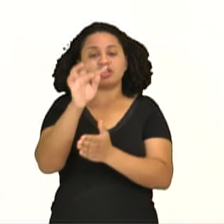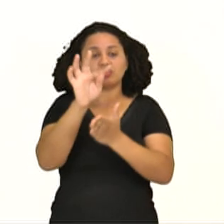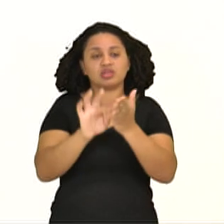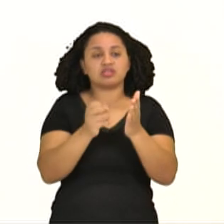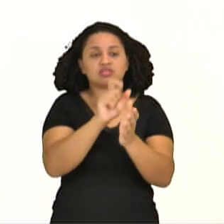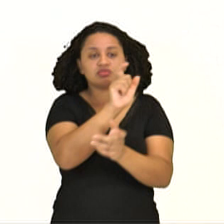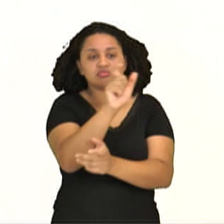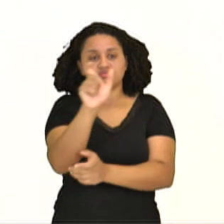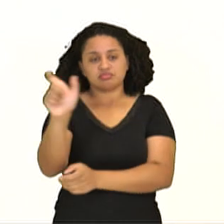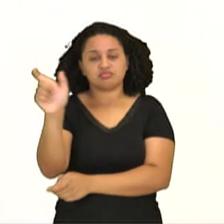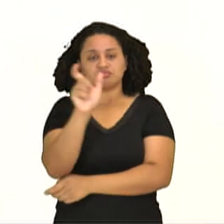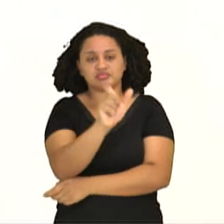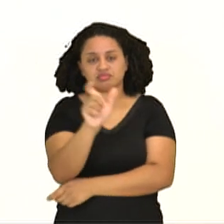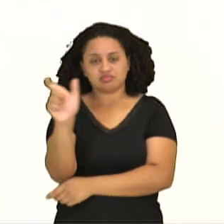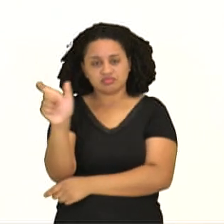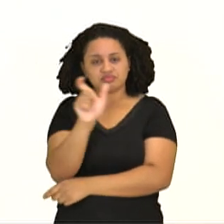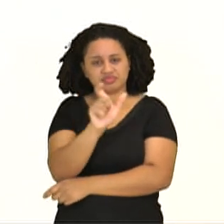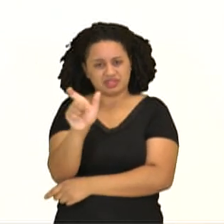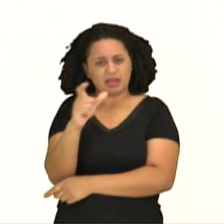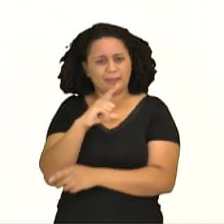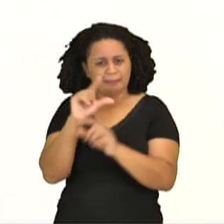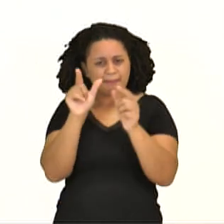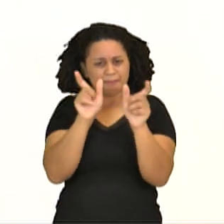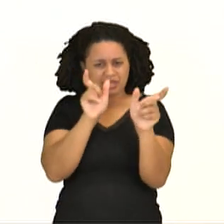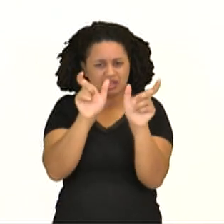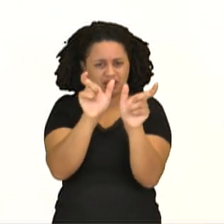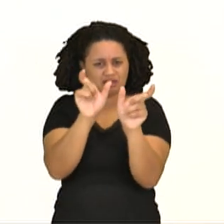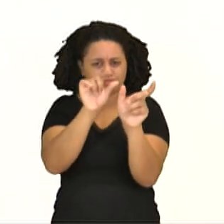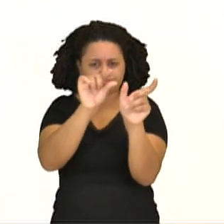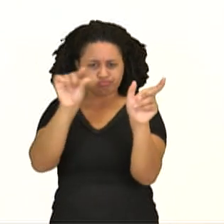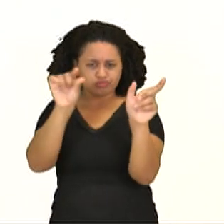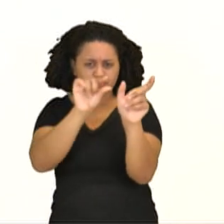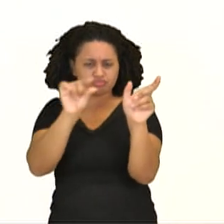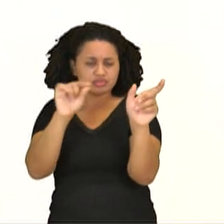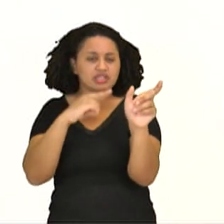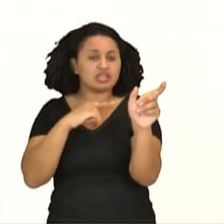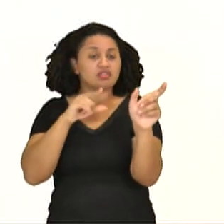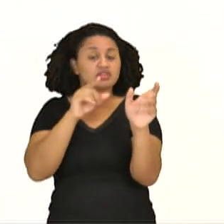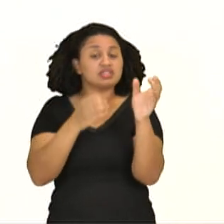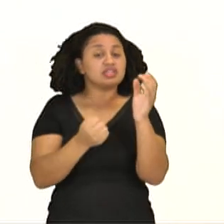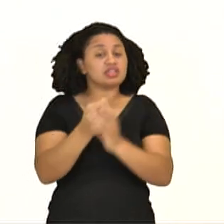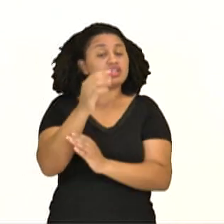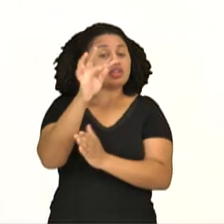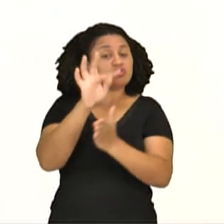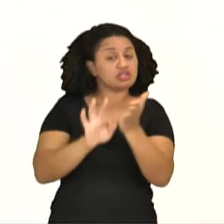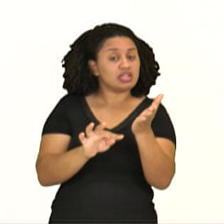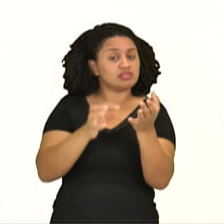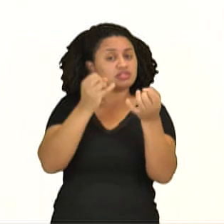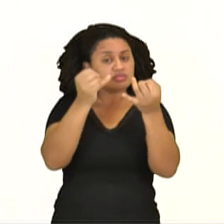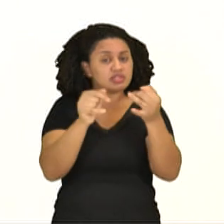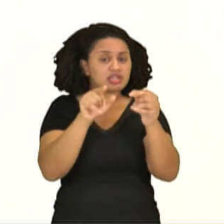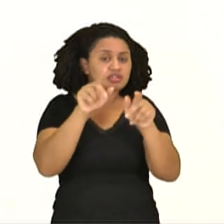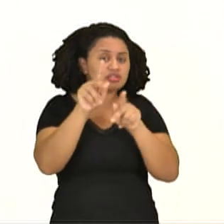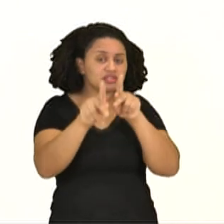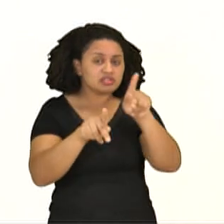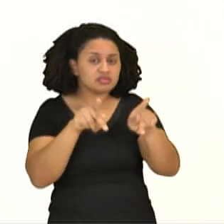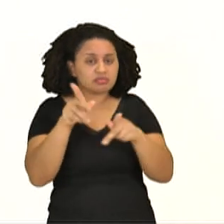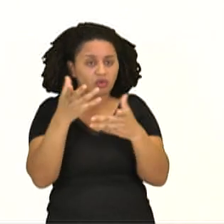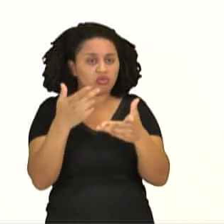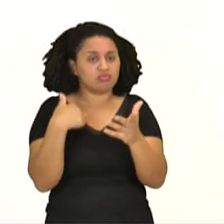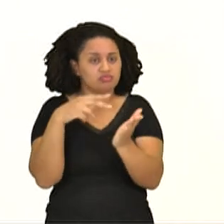seguintes palavras-chave. Reino de Cush, norte da África, rio Nilo, Meroé e Napata, auge do reino